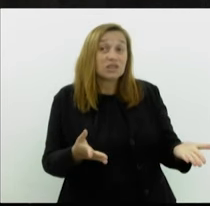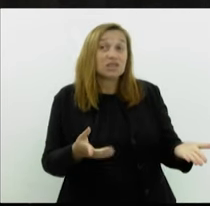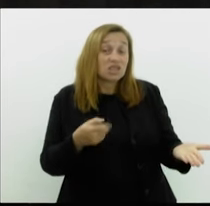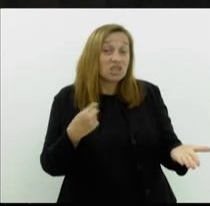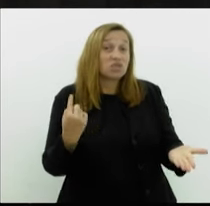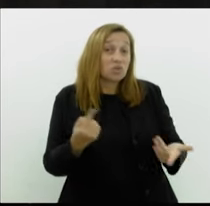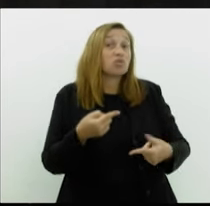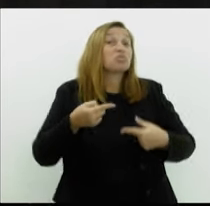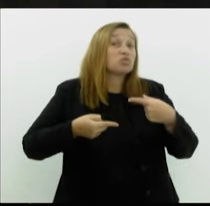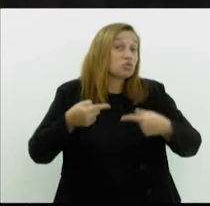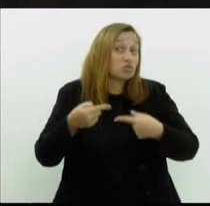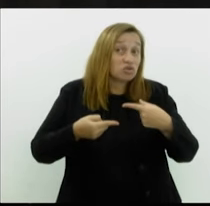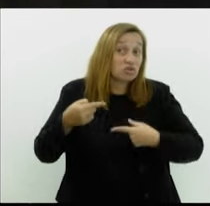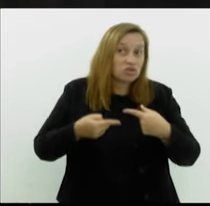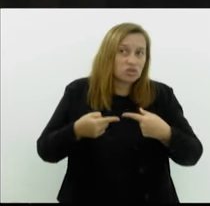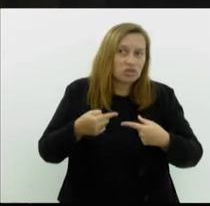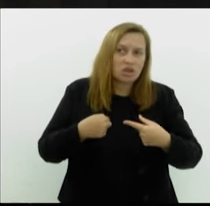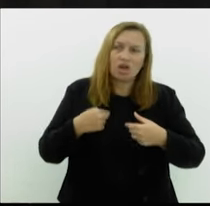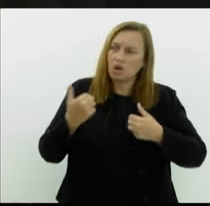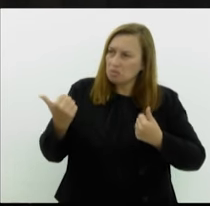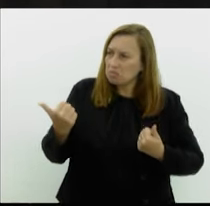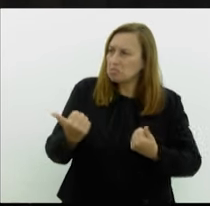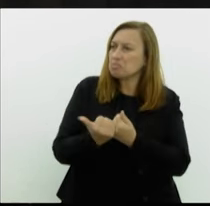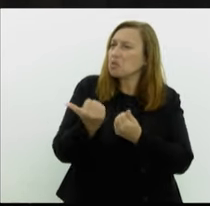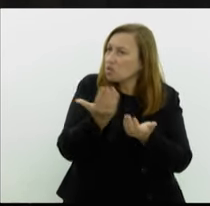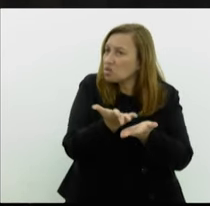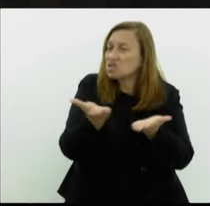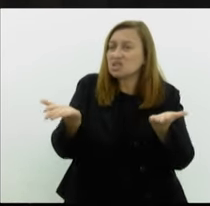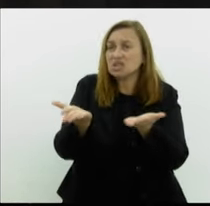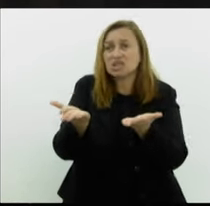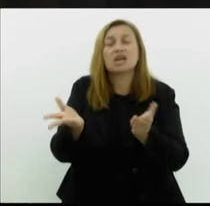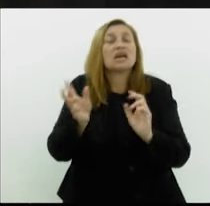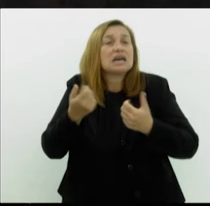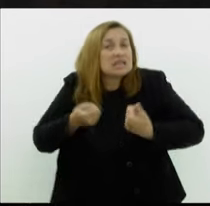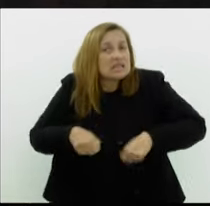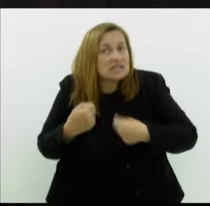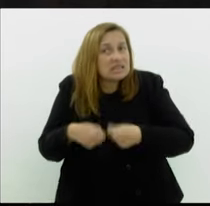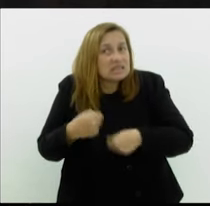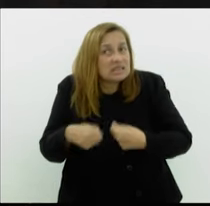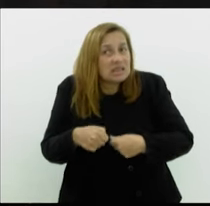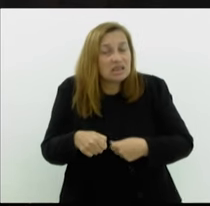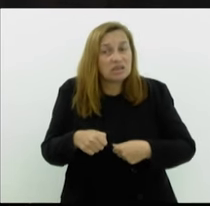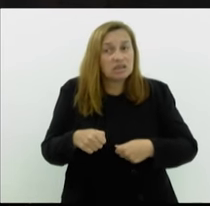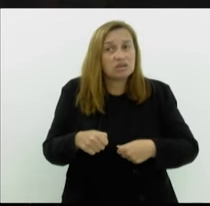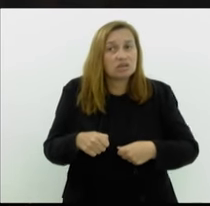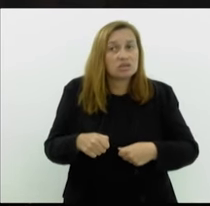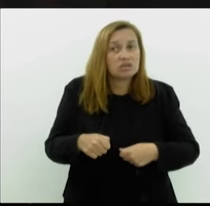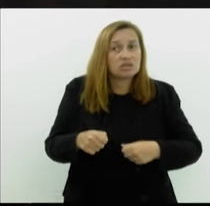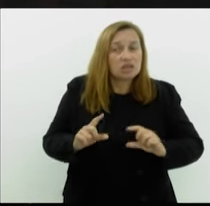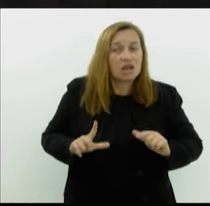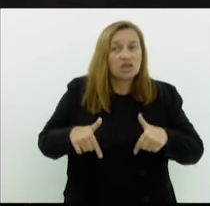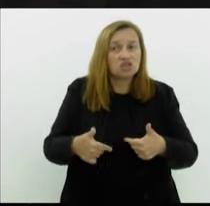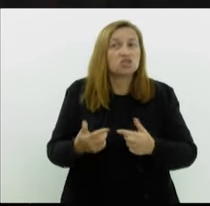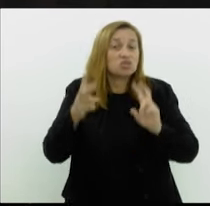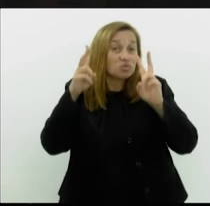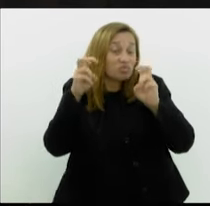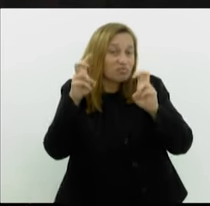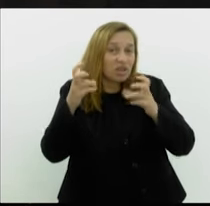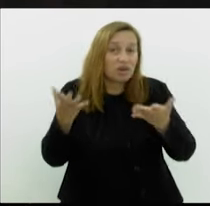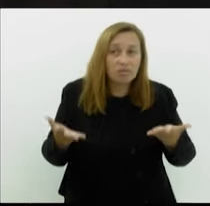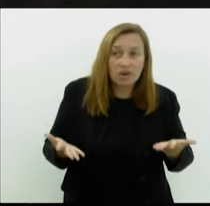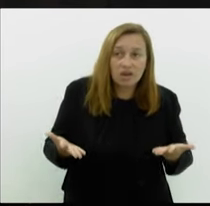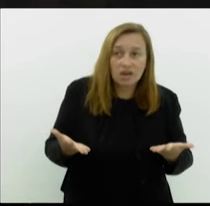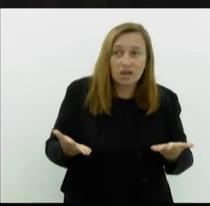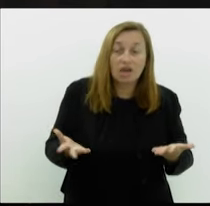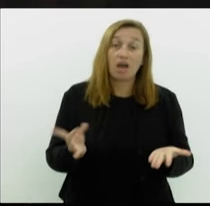ter realmente. E me associo a vocês sobre a necessidade de nós enfrentarmos o tema. Nada obstante,